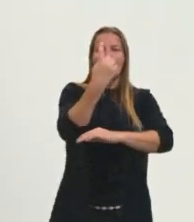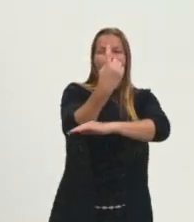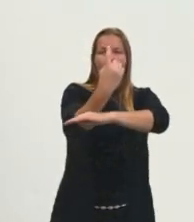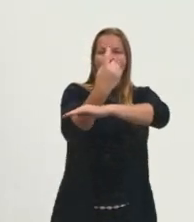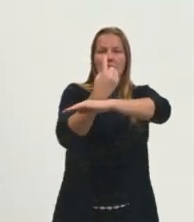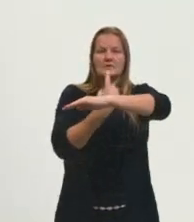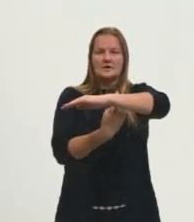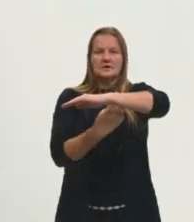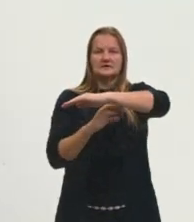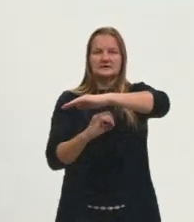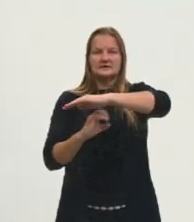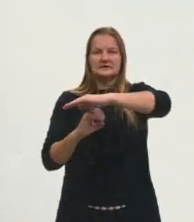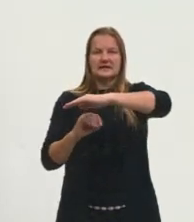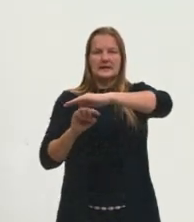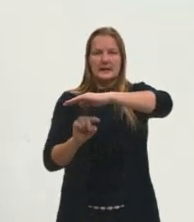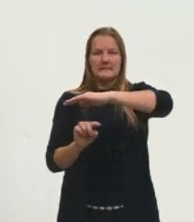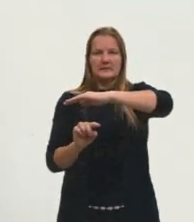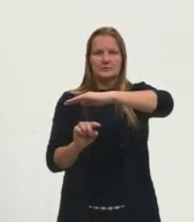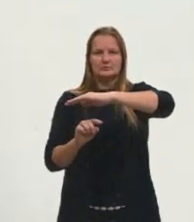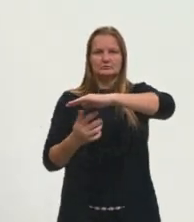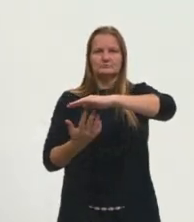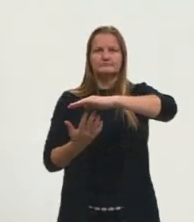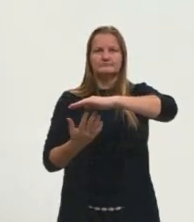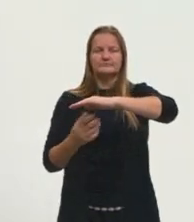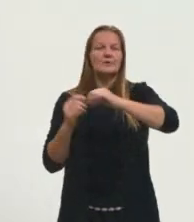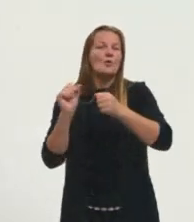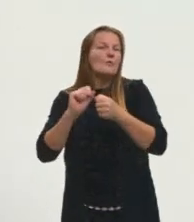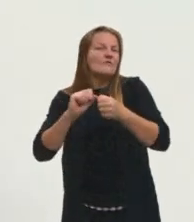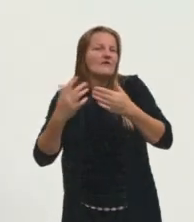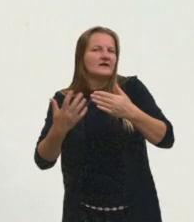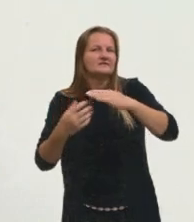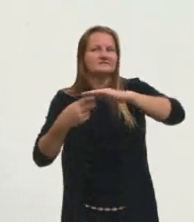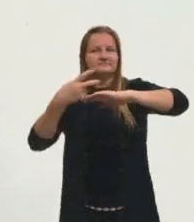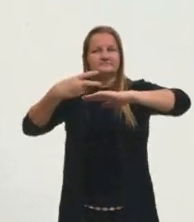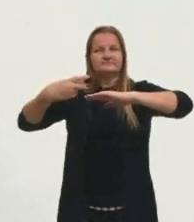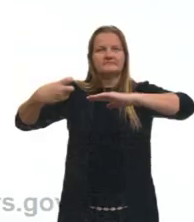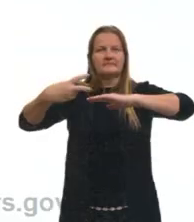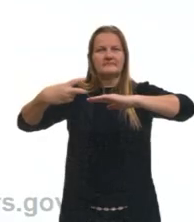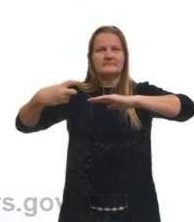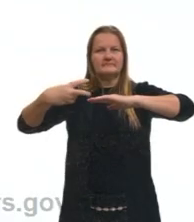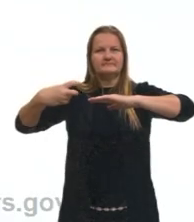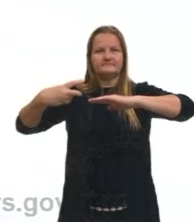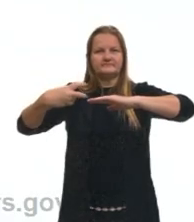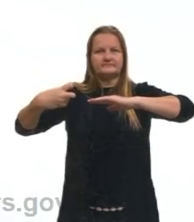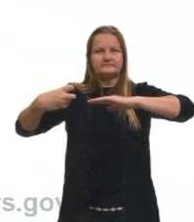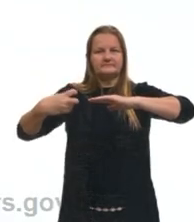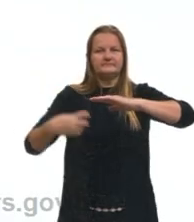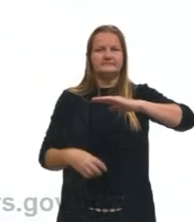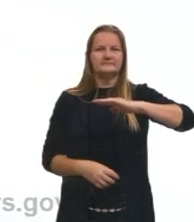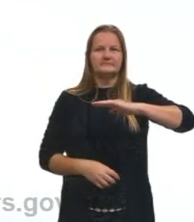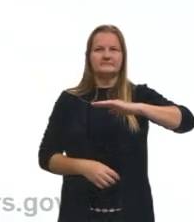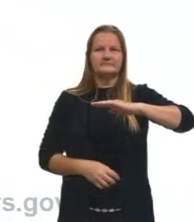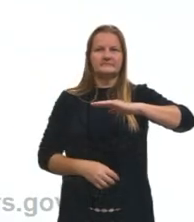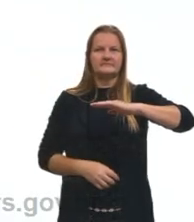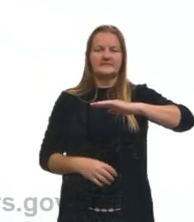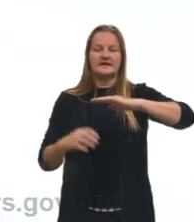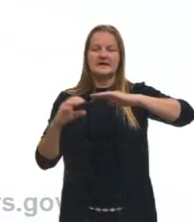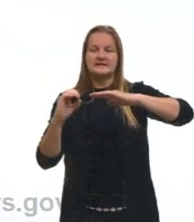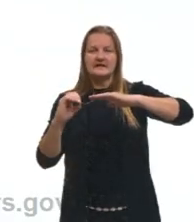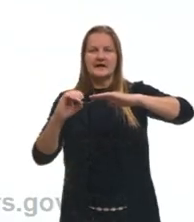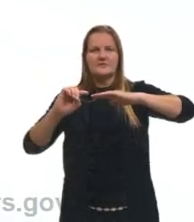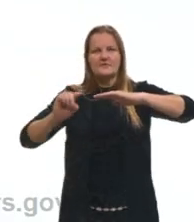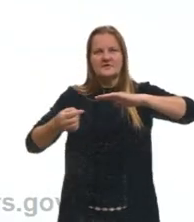então um dividido para 100.000 a gente vai ter ali né se a gente fizer a continha